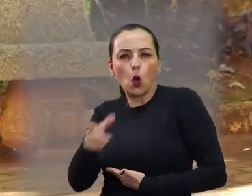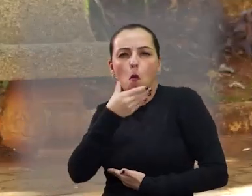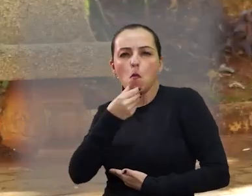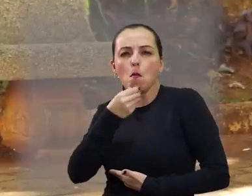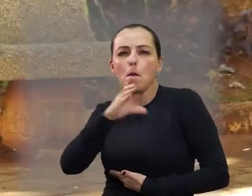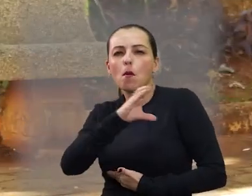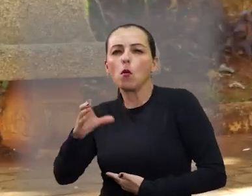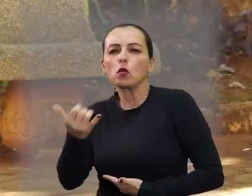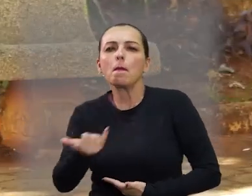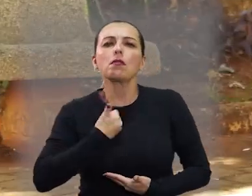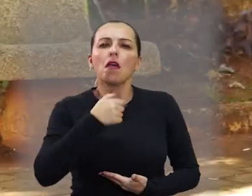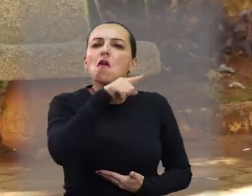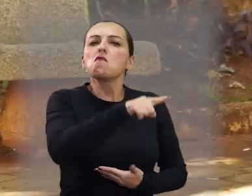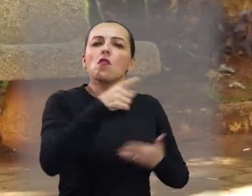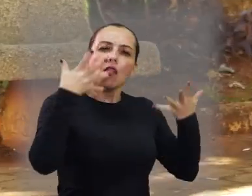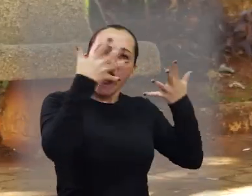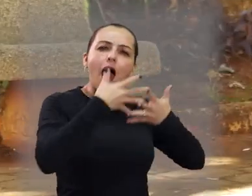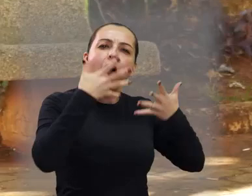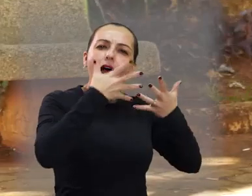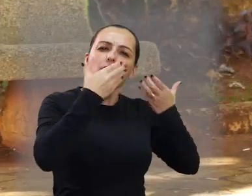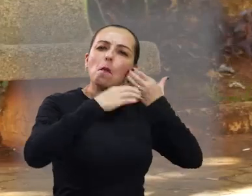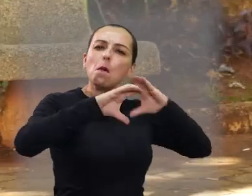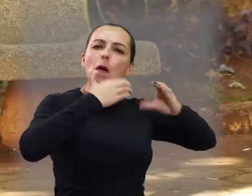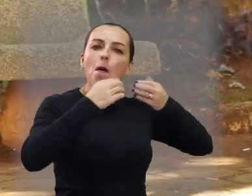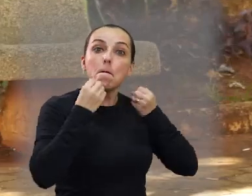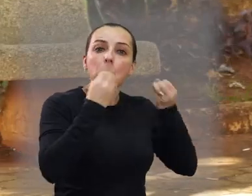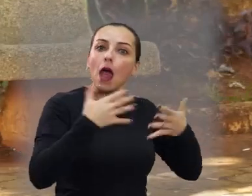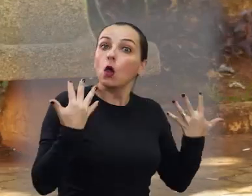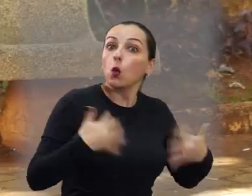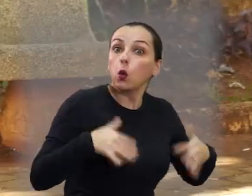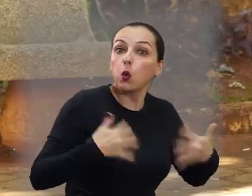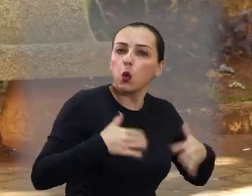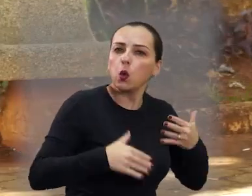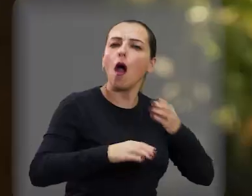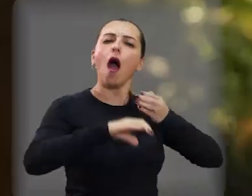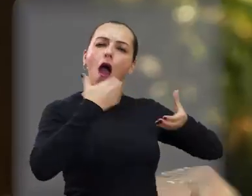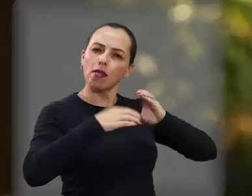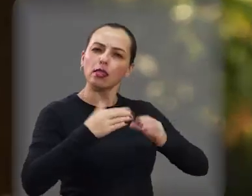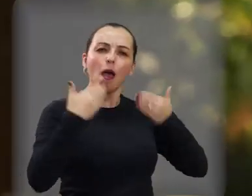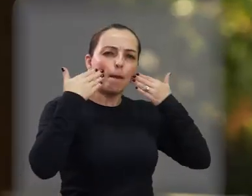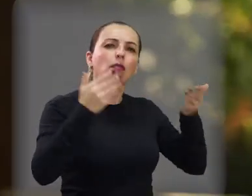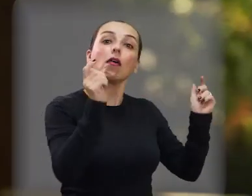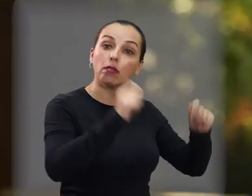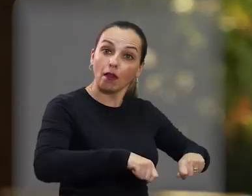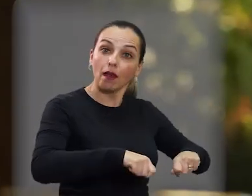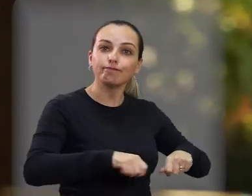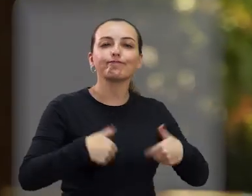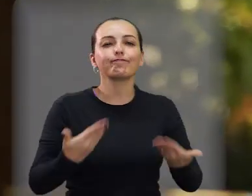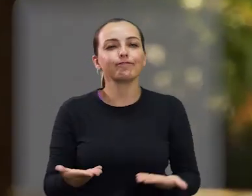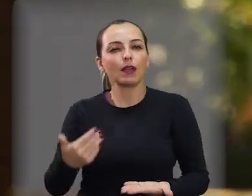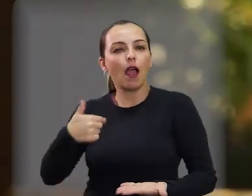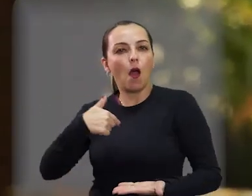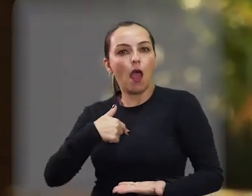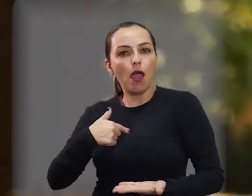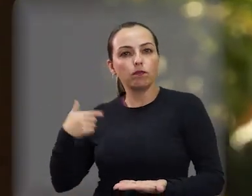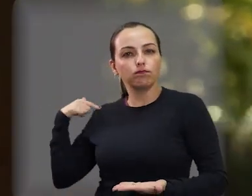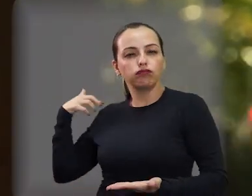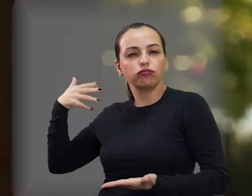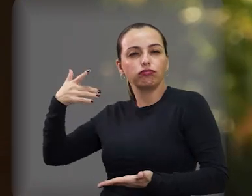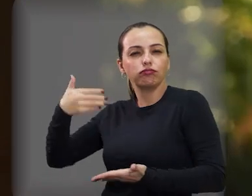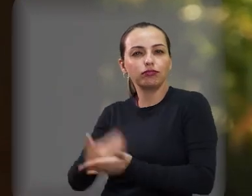Mães, assim, e aí o coordenador da escola falou: "Nossa, você canta bem, vamos cantar?" E aí desde